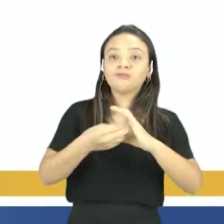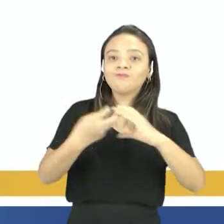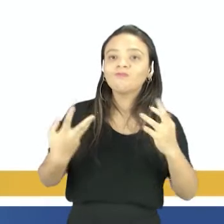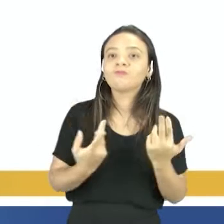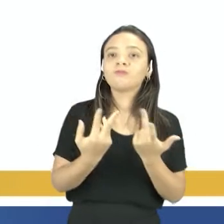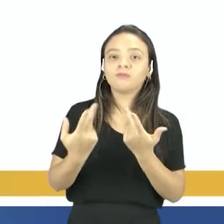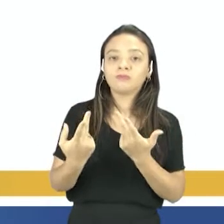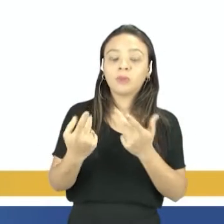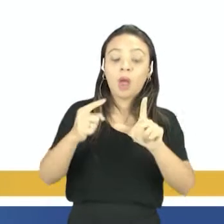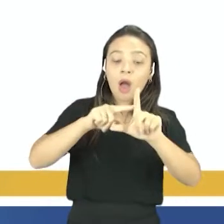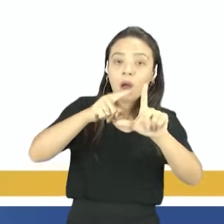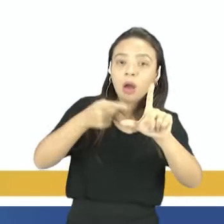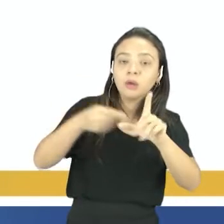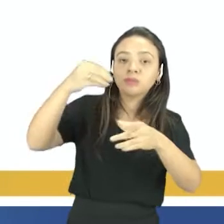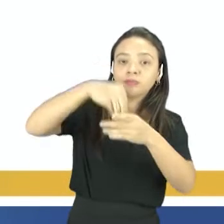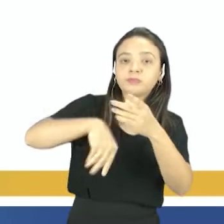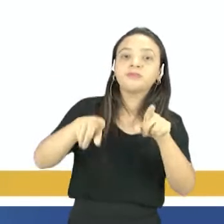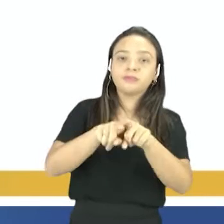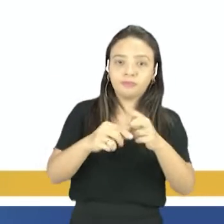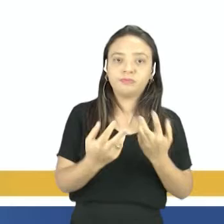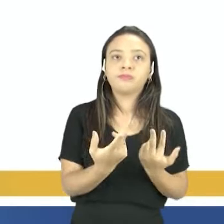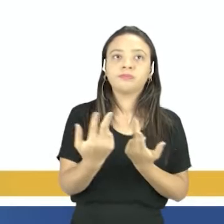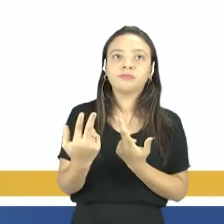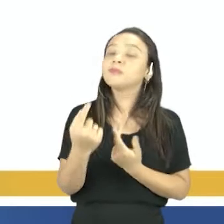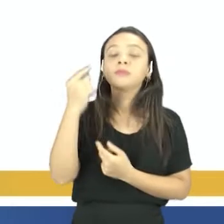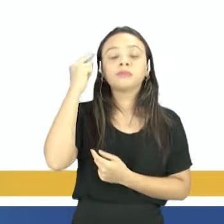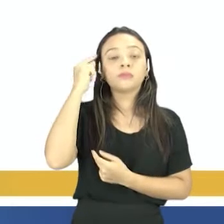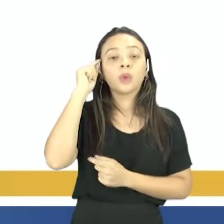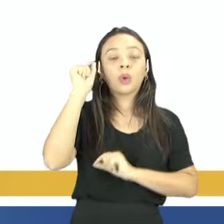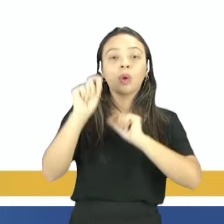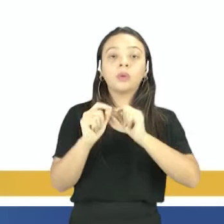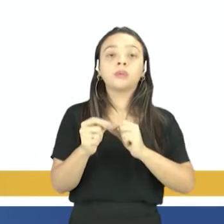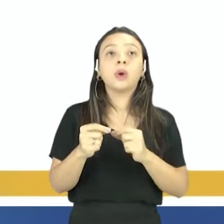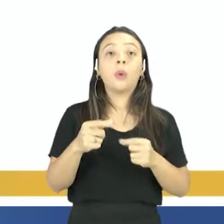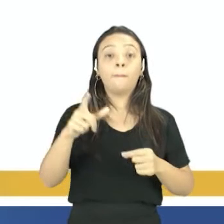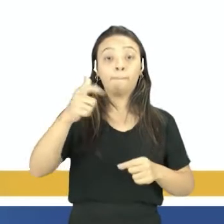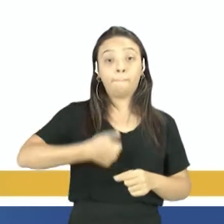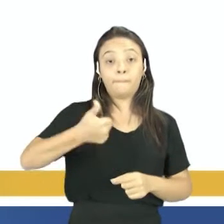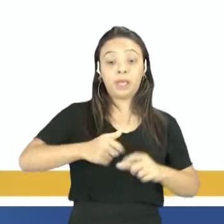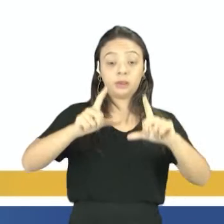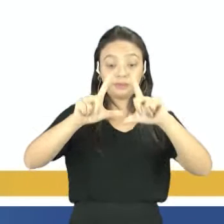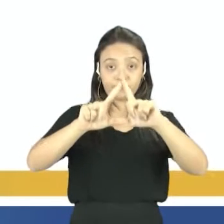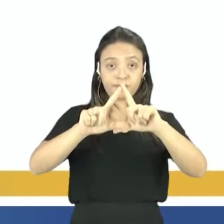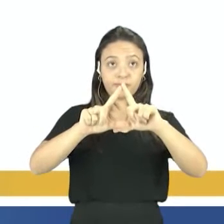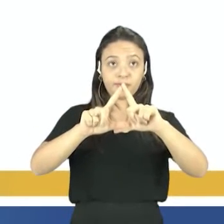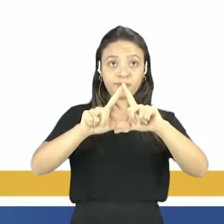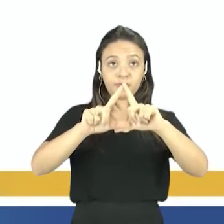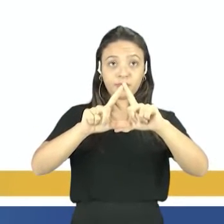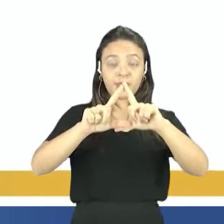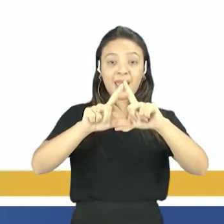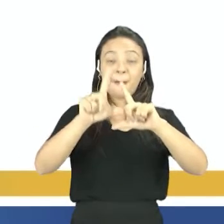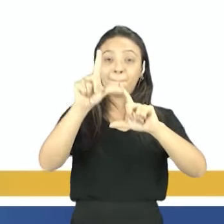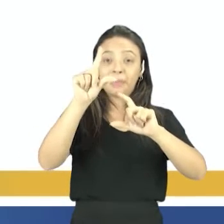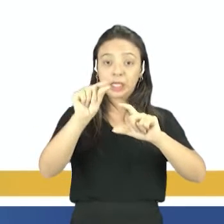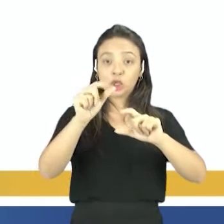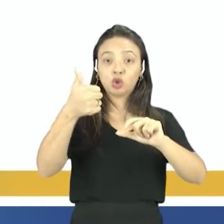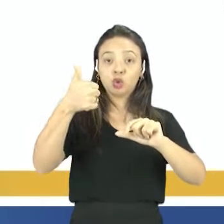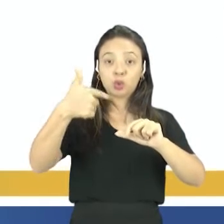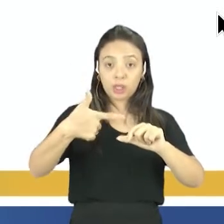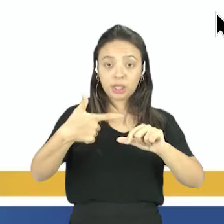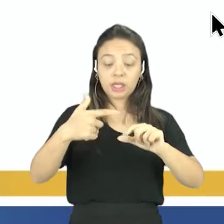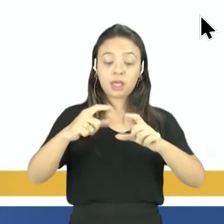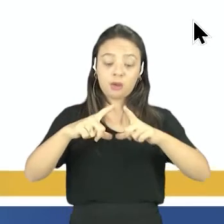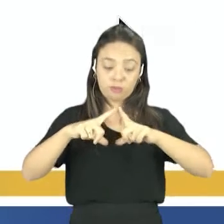os mesmos ângulos internos. Eu posso pensar que esse pentágono aqui é uma redução do pentágono maior. Certinho, gente?